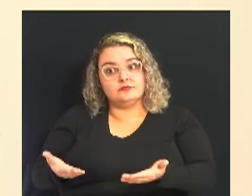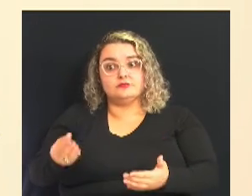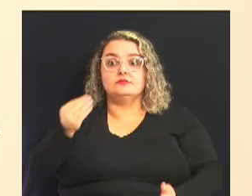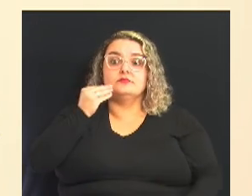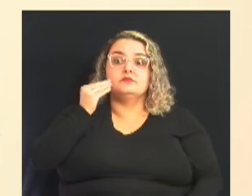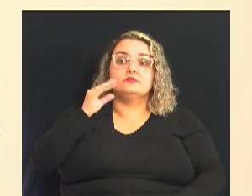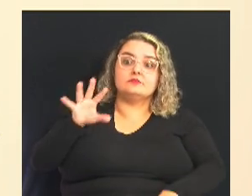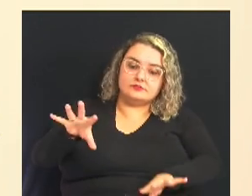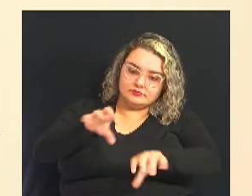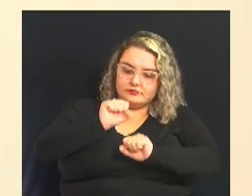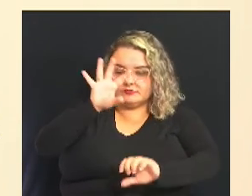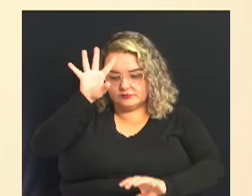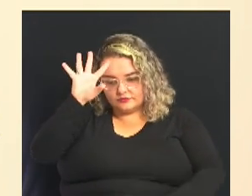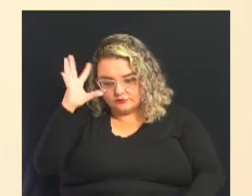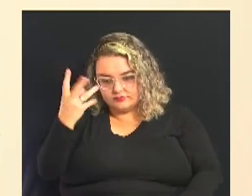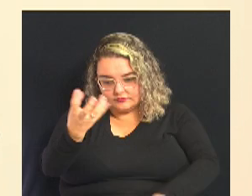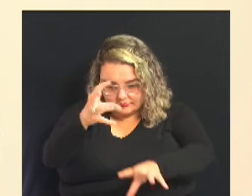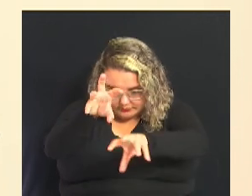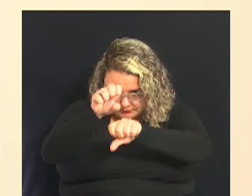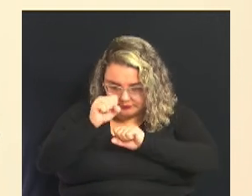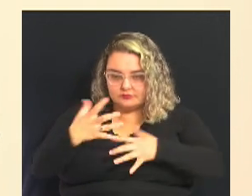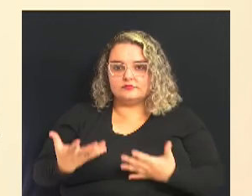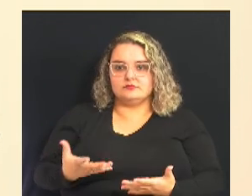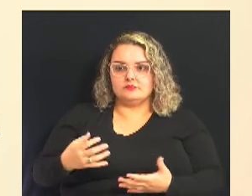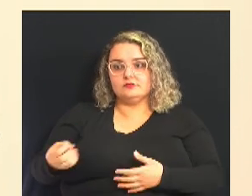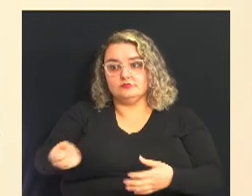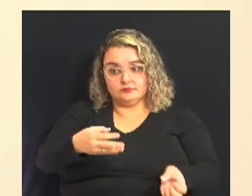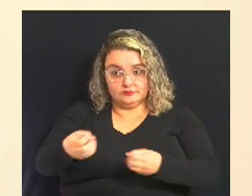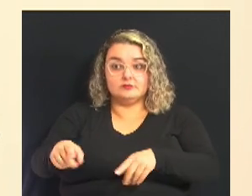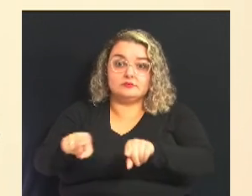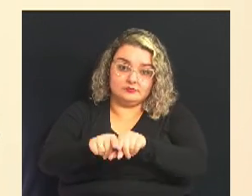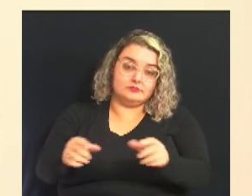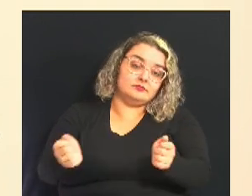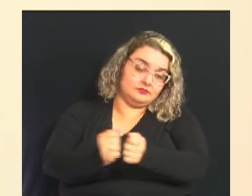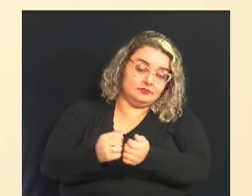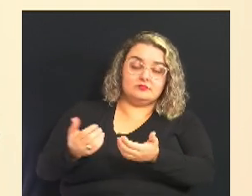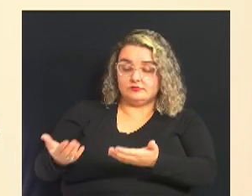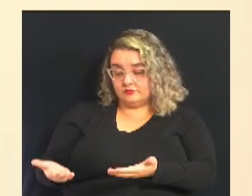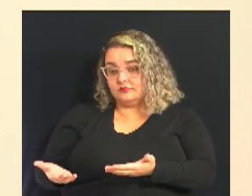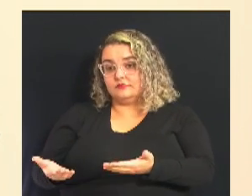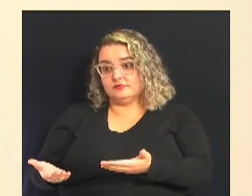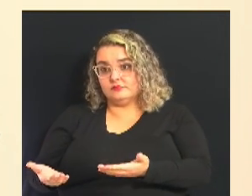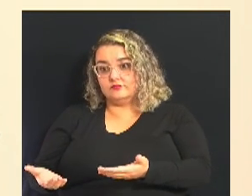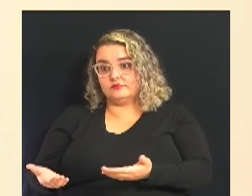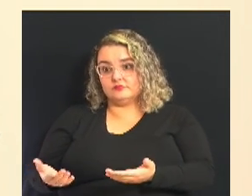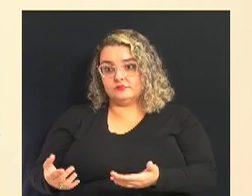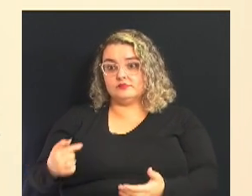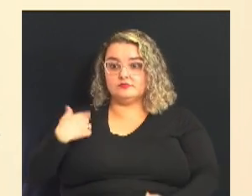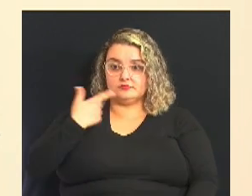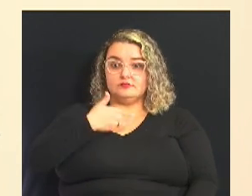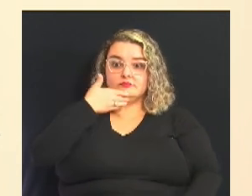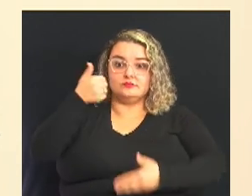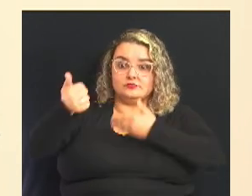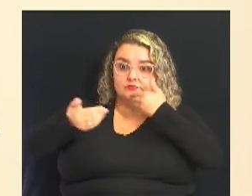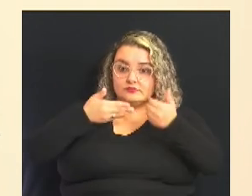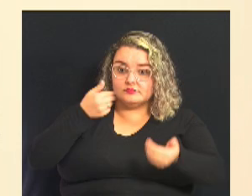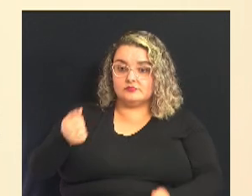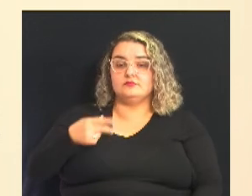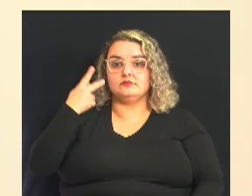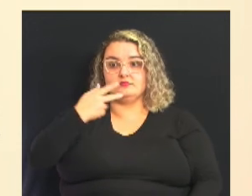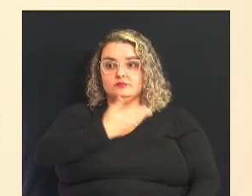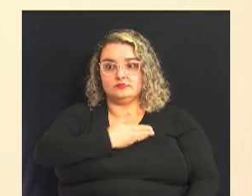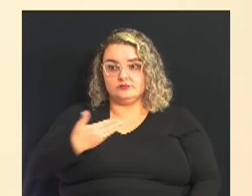absorver conhecimento disso e tentar inovar também junto com eles, no sentido da gente melhorar políticas públicas para